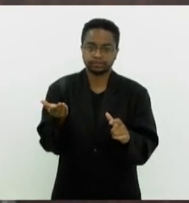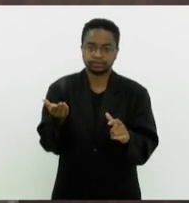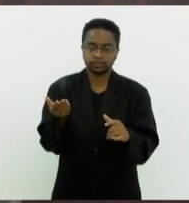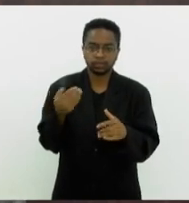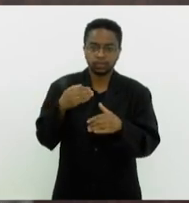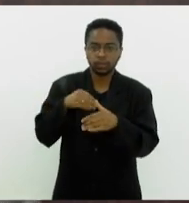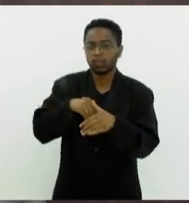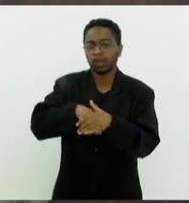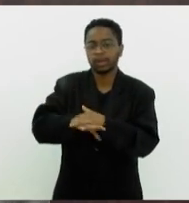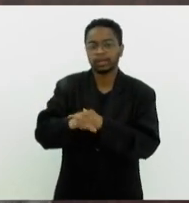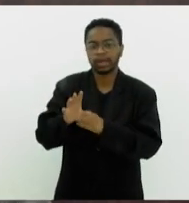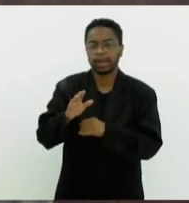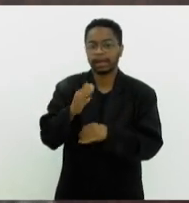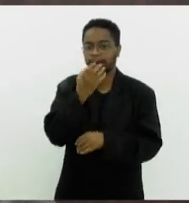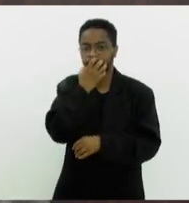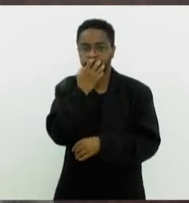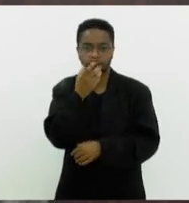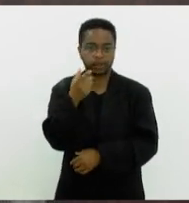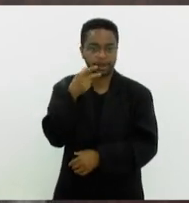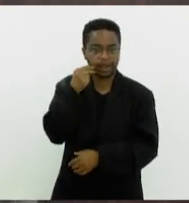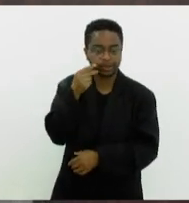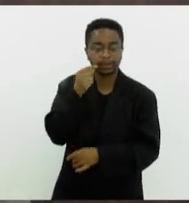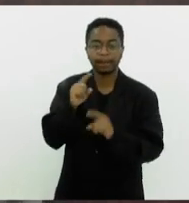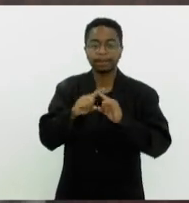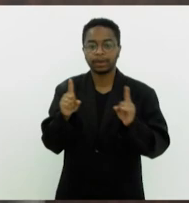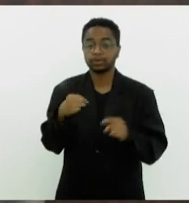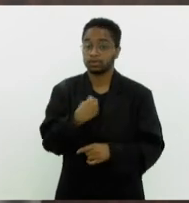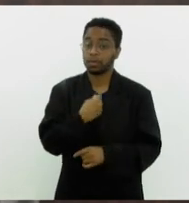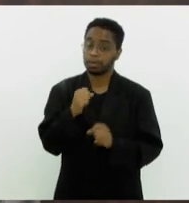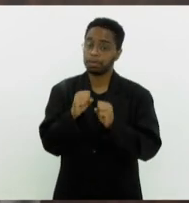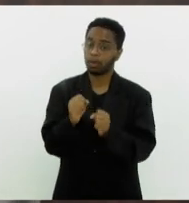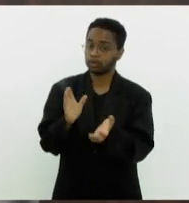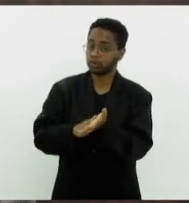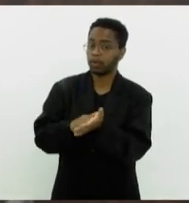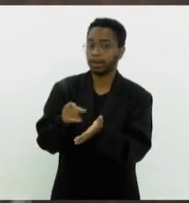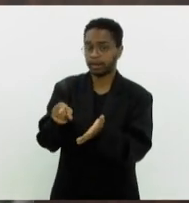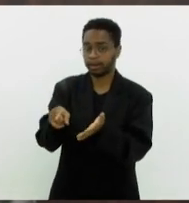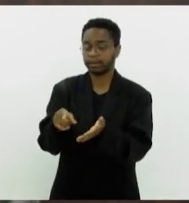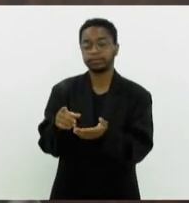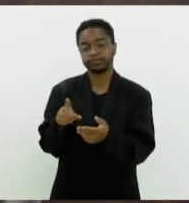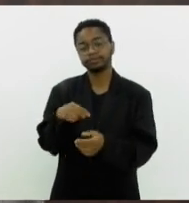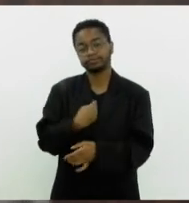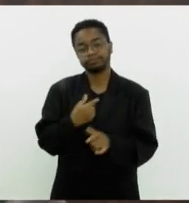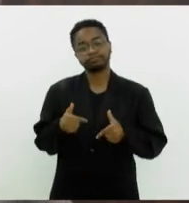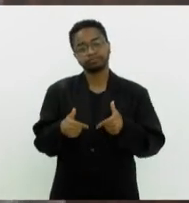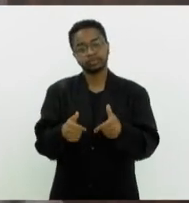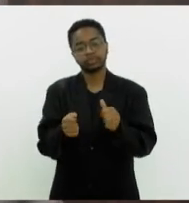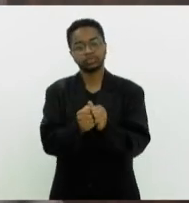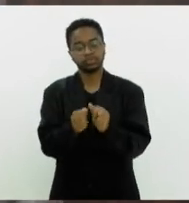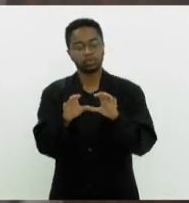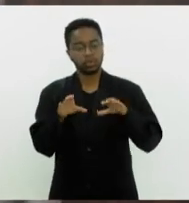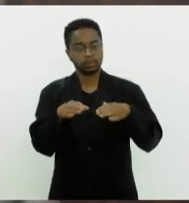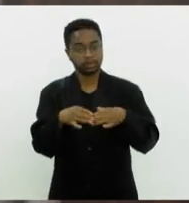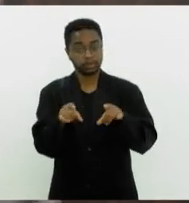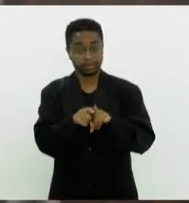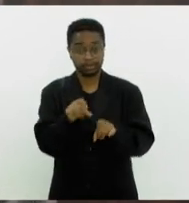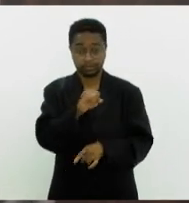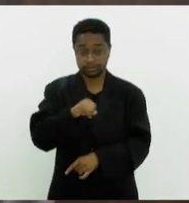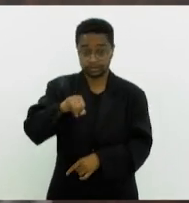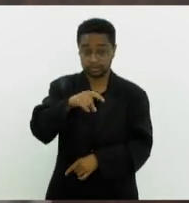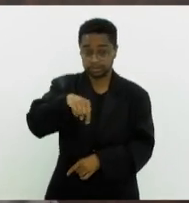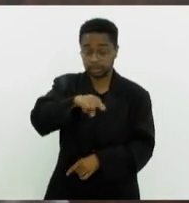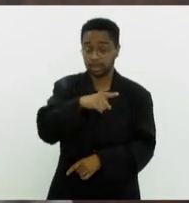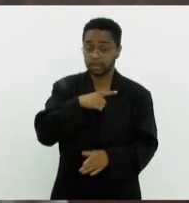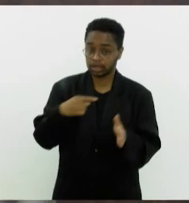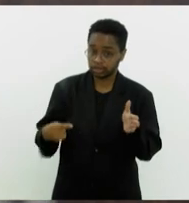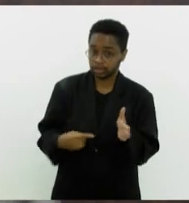cães e gatos, animais de estimação, mas a LERJ pode cobrar, e isso ela tem feito juntamente através da comissão. E você, que tem alguma denúncia para